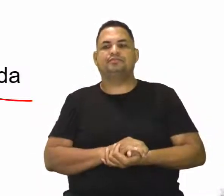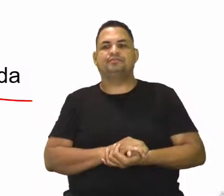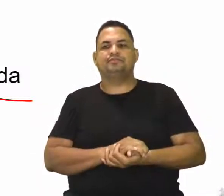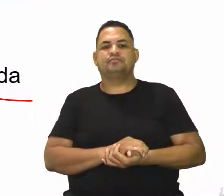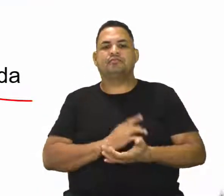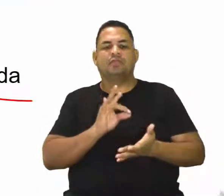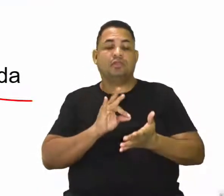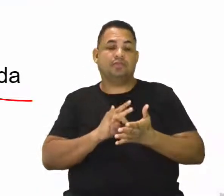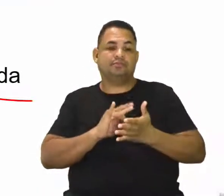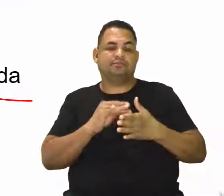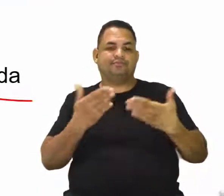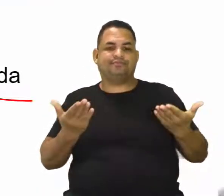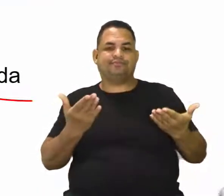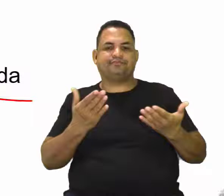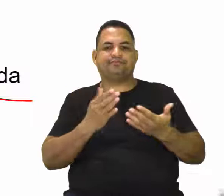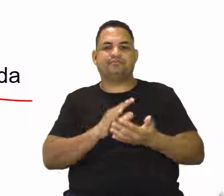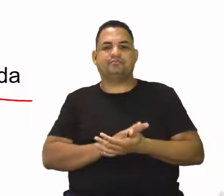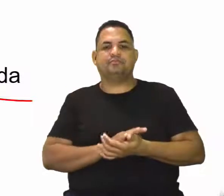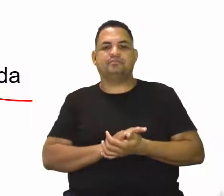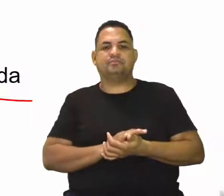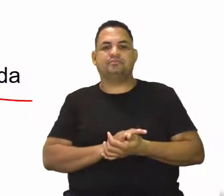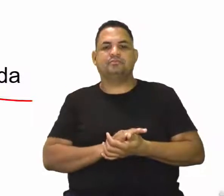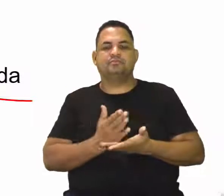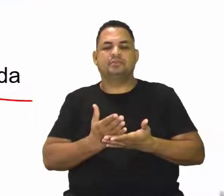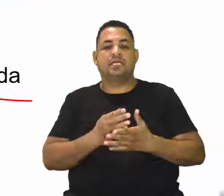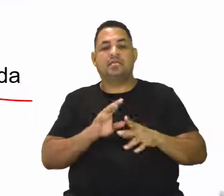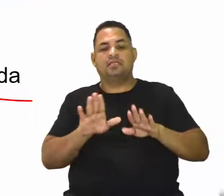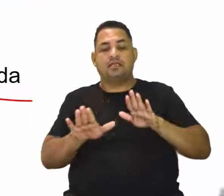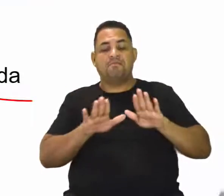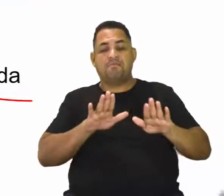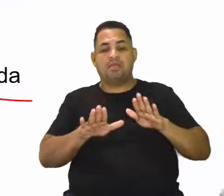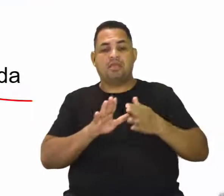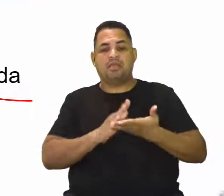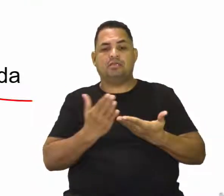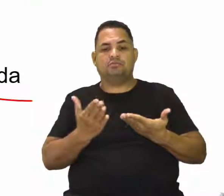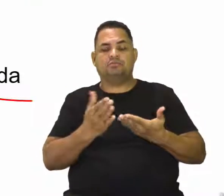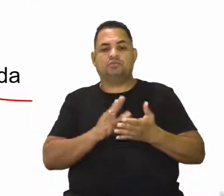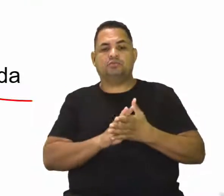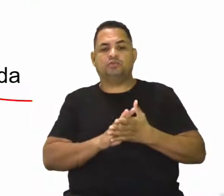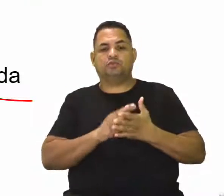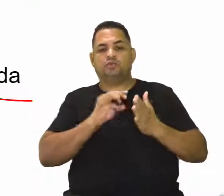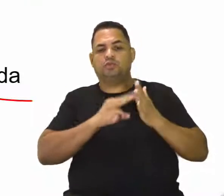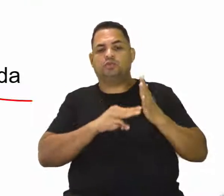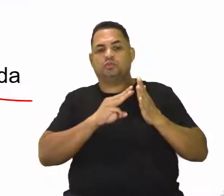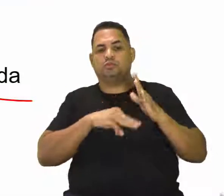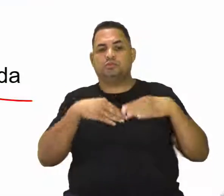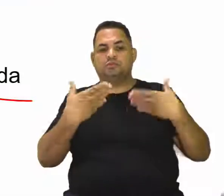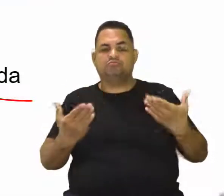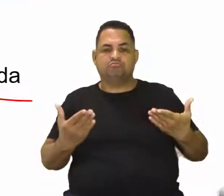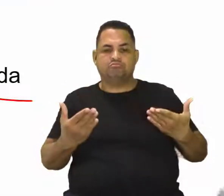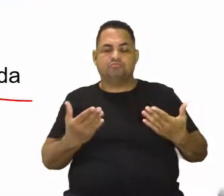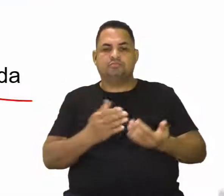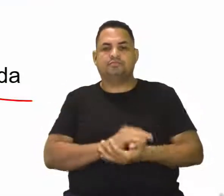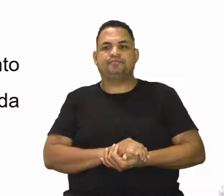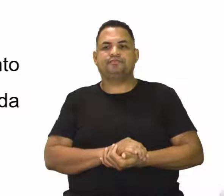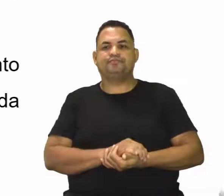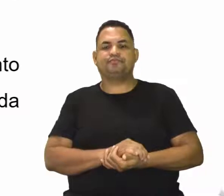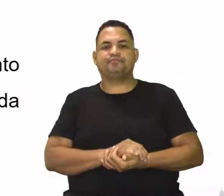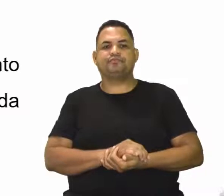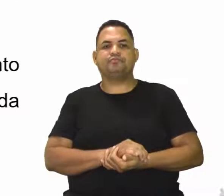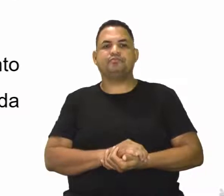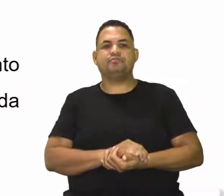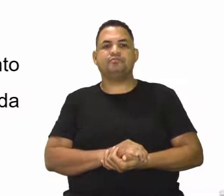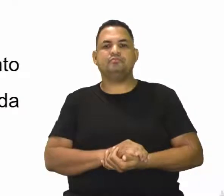claro, vai ser aceito conforme os modelos. A exploração se dá conforme os modelos. Tem